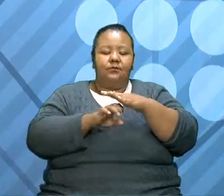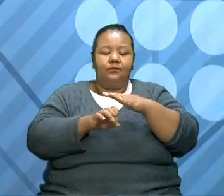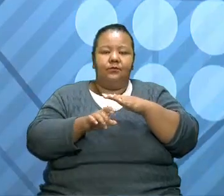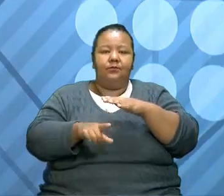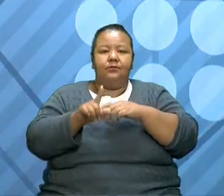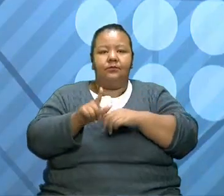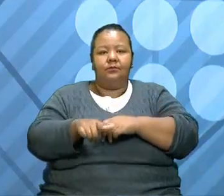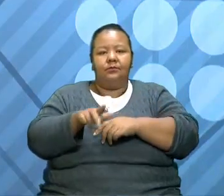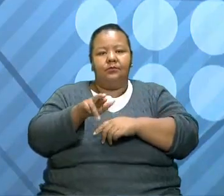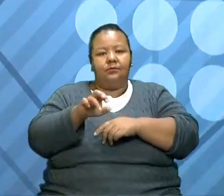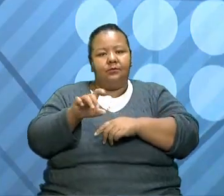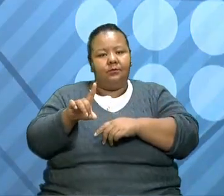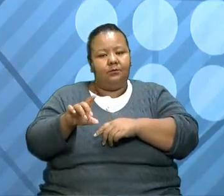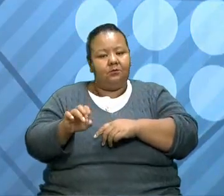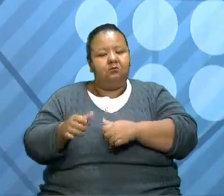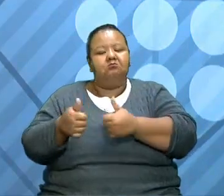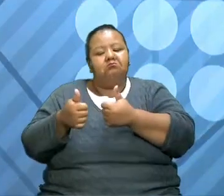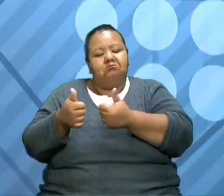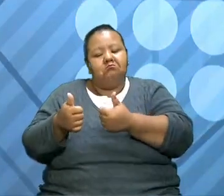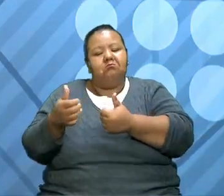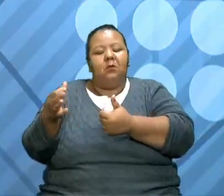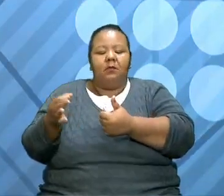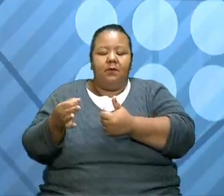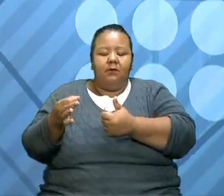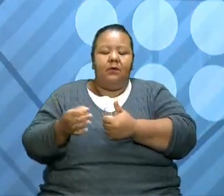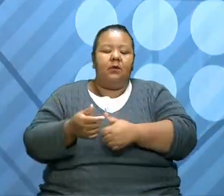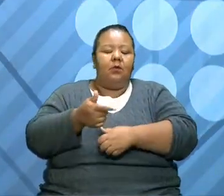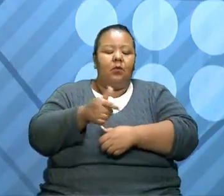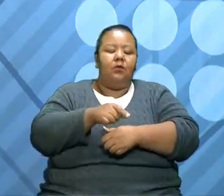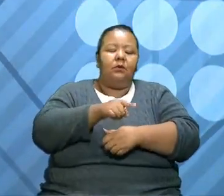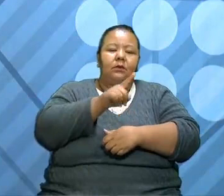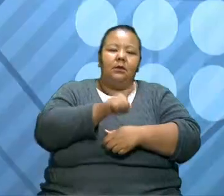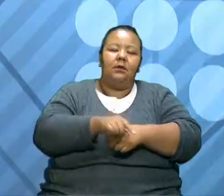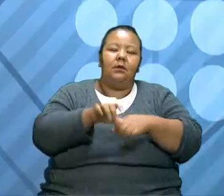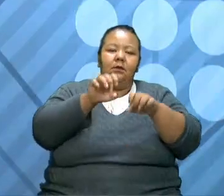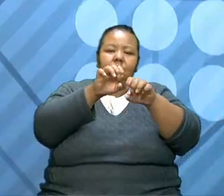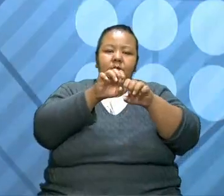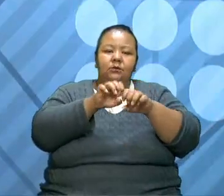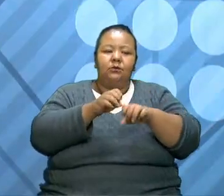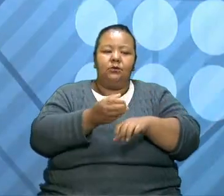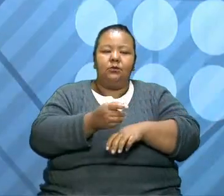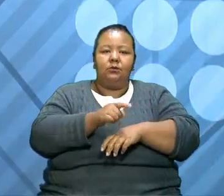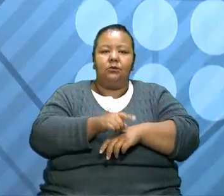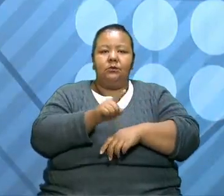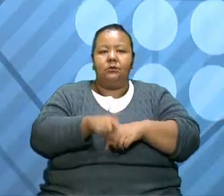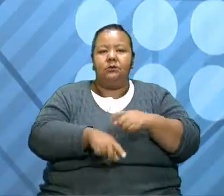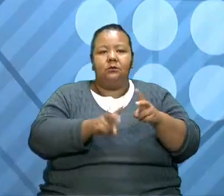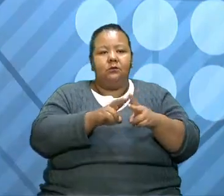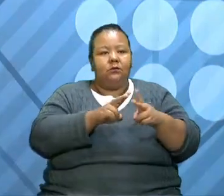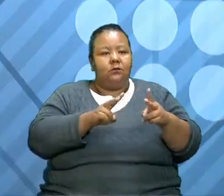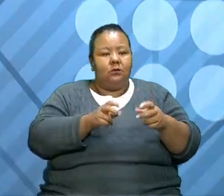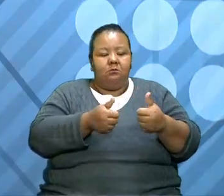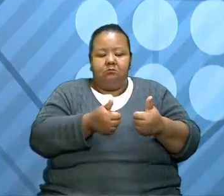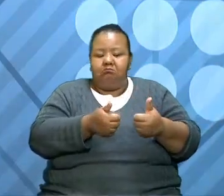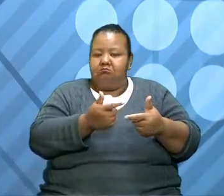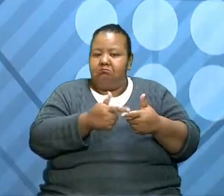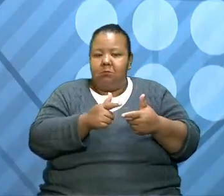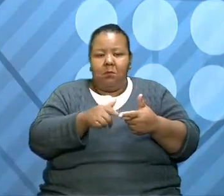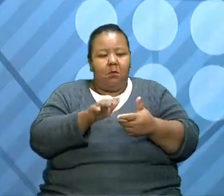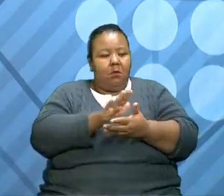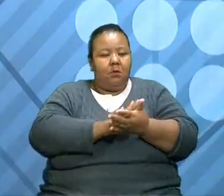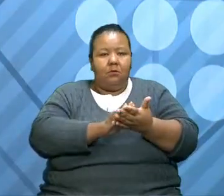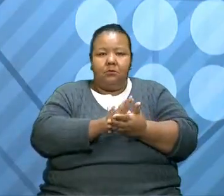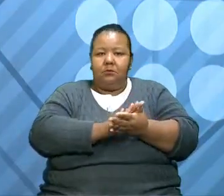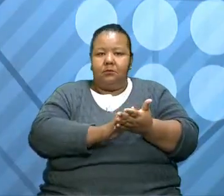estrutura em rede. Ok, perfeito. Tem empresa que já é estrutura em virtual. Tem problema? Não, uma